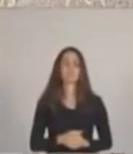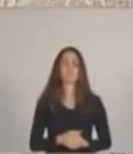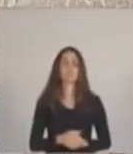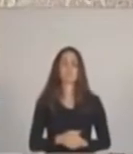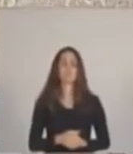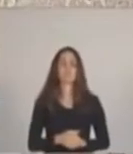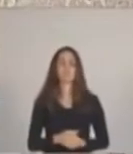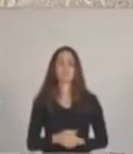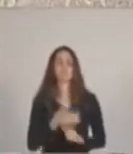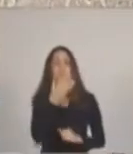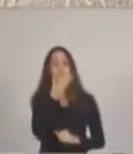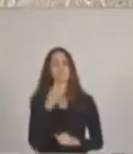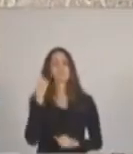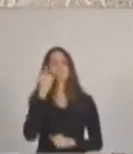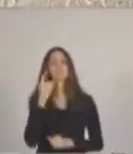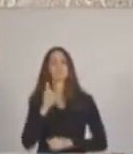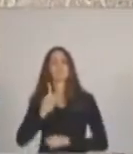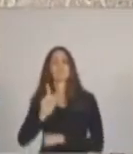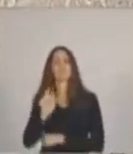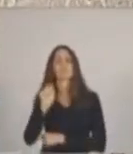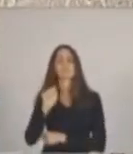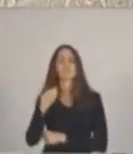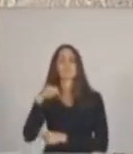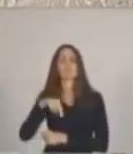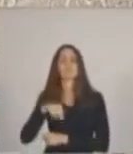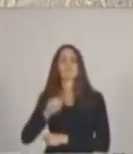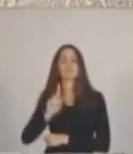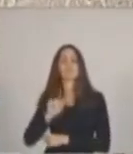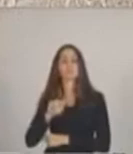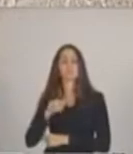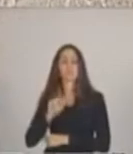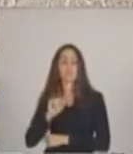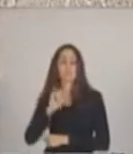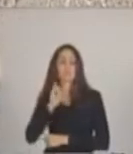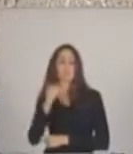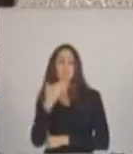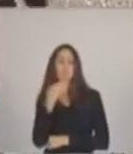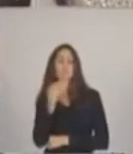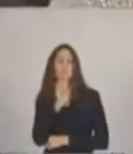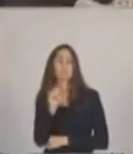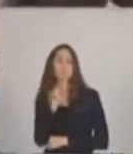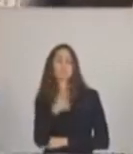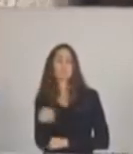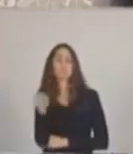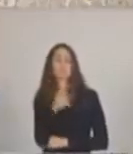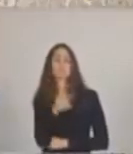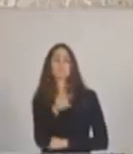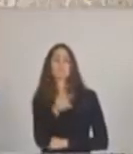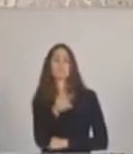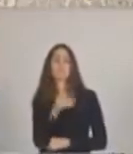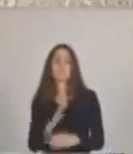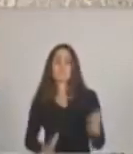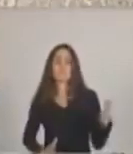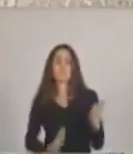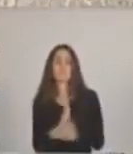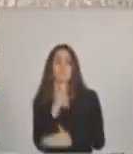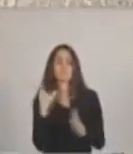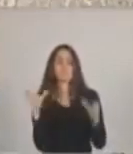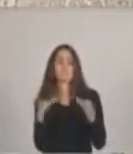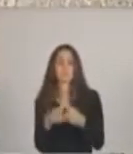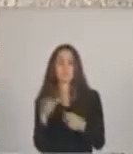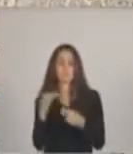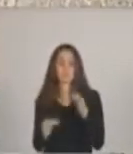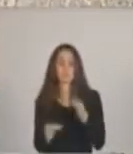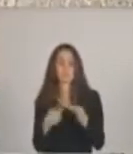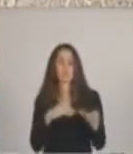Deputado Gandini vai voltar para lá. Eu só queria pedir aos deputados, se nós pudéssemos passar na Comissão de Justiça, ainda tem a Comissão